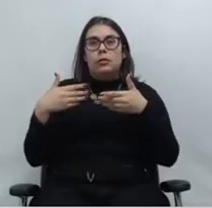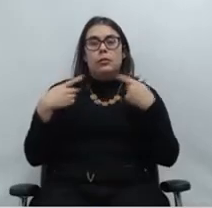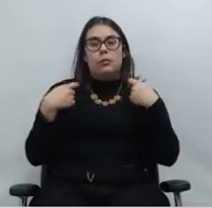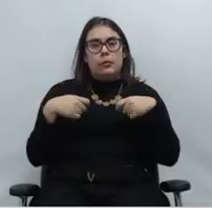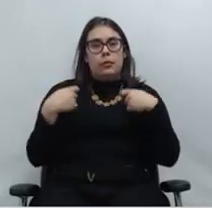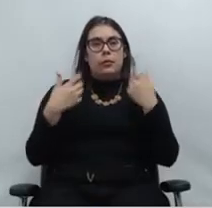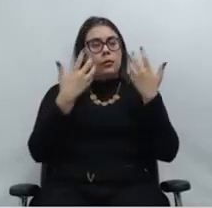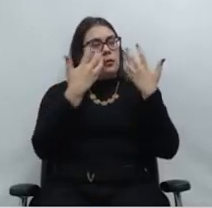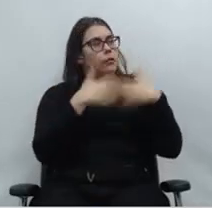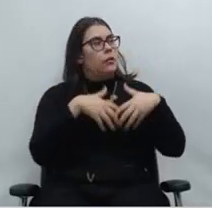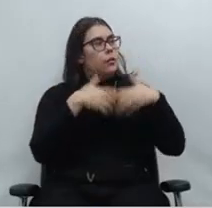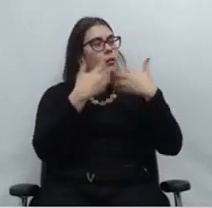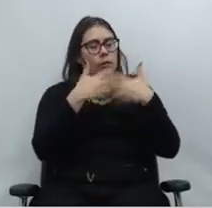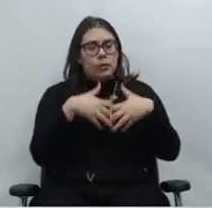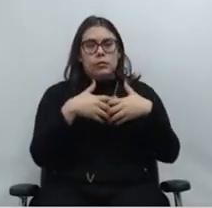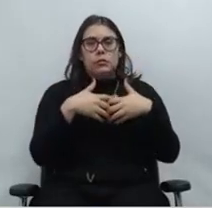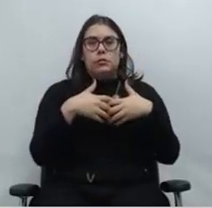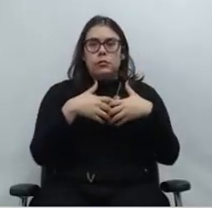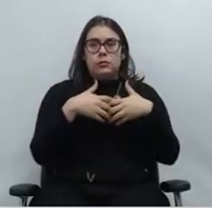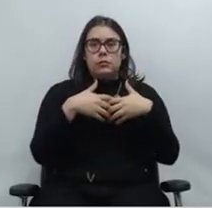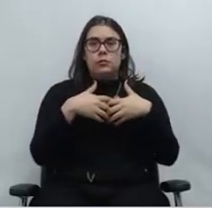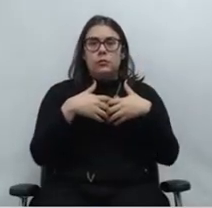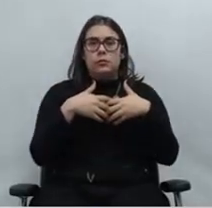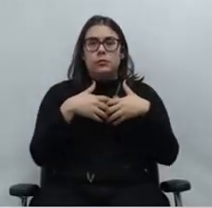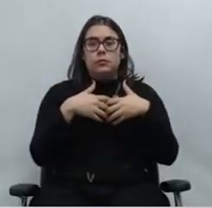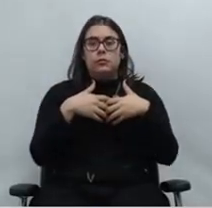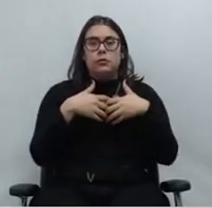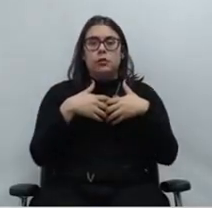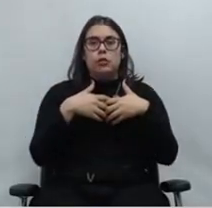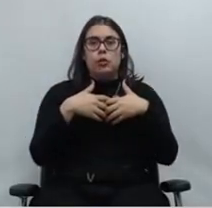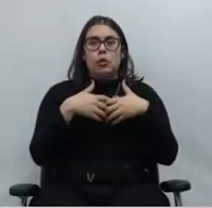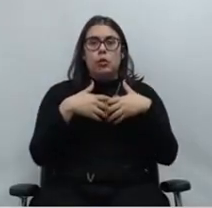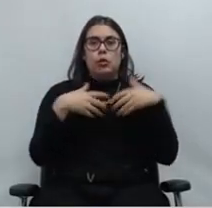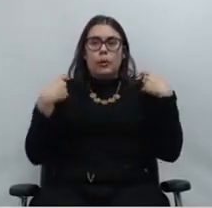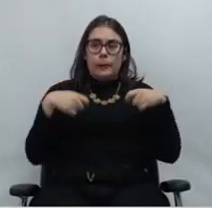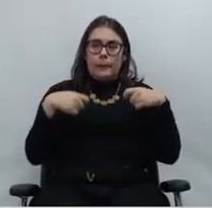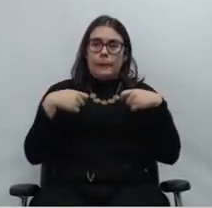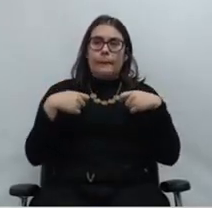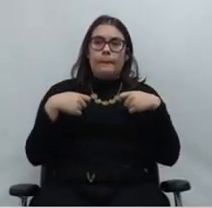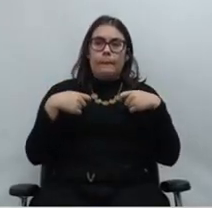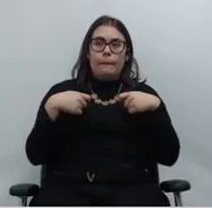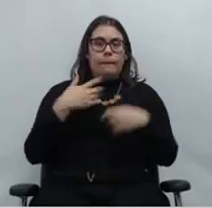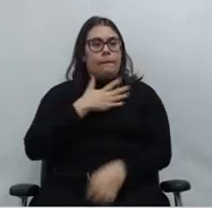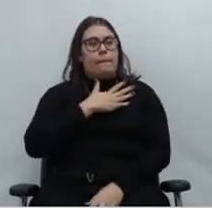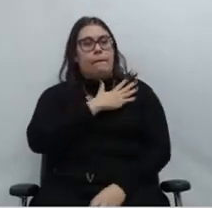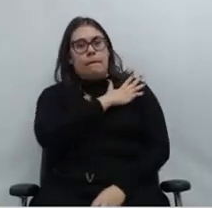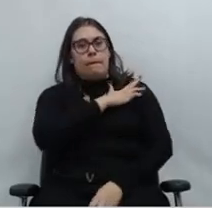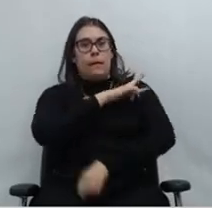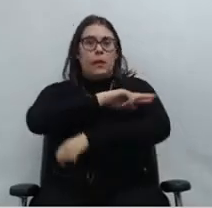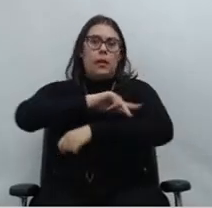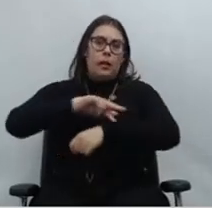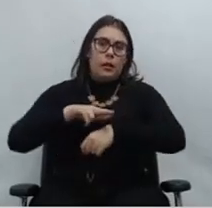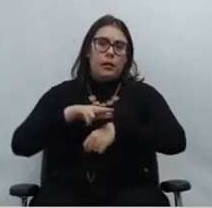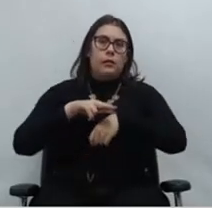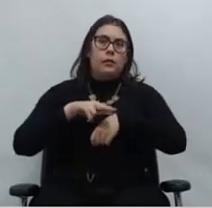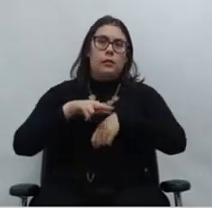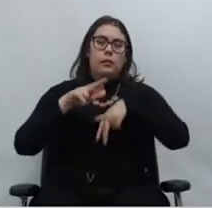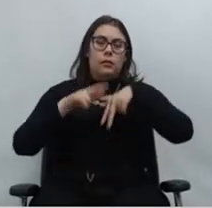e reformular as rotinas de atendimento, principalmente no tocante aos sistemas de discriminação, gênero, raça, classe,